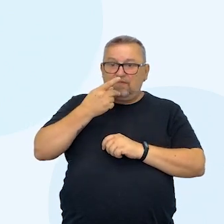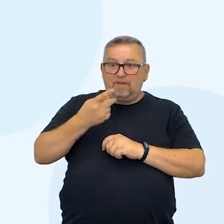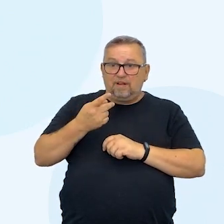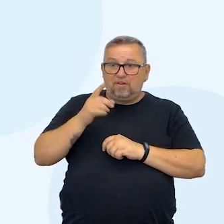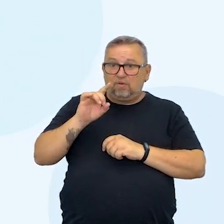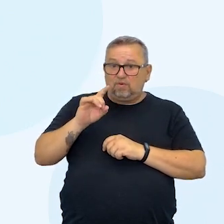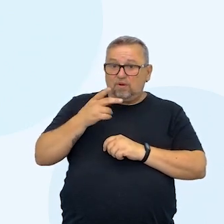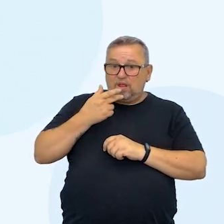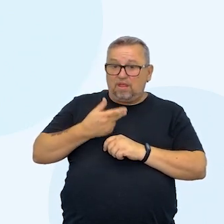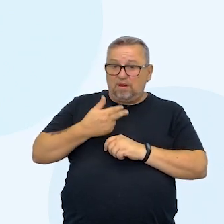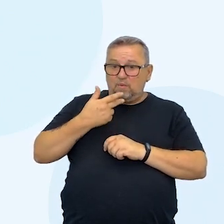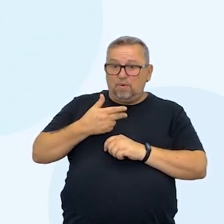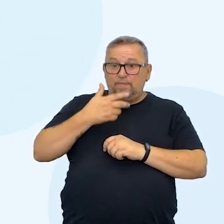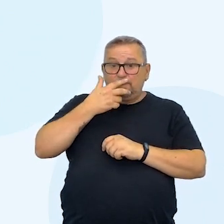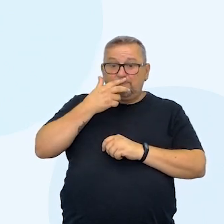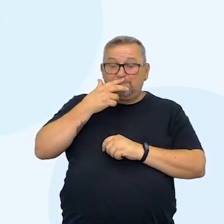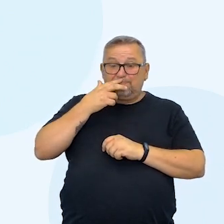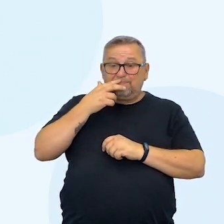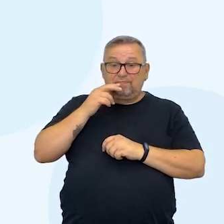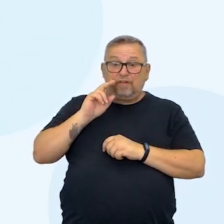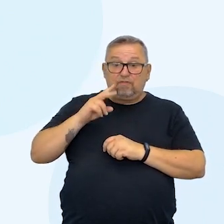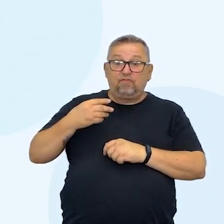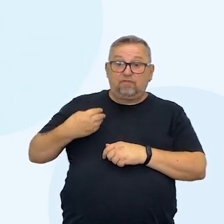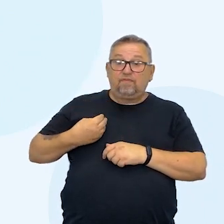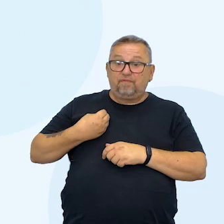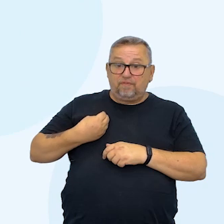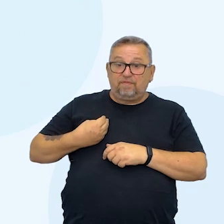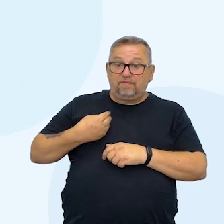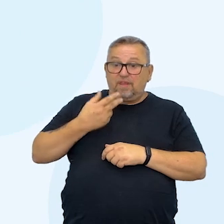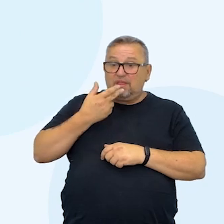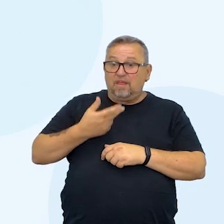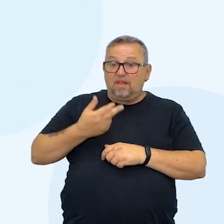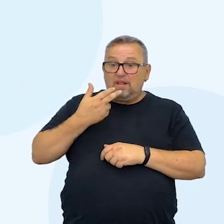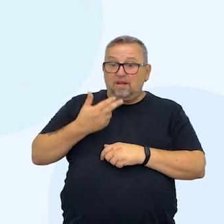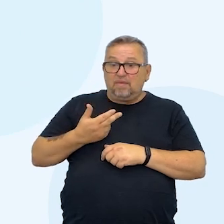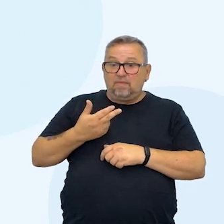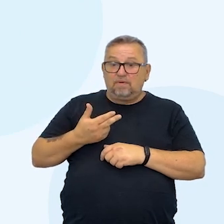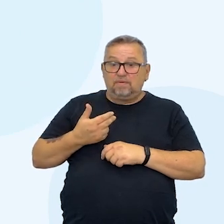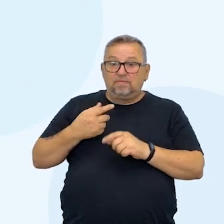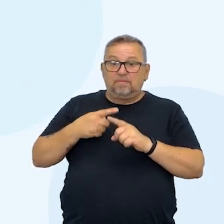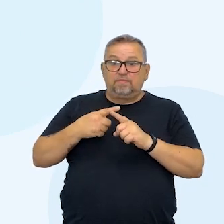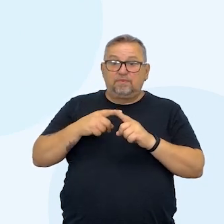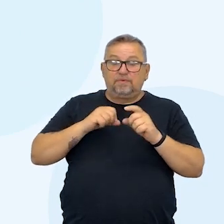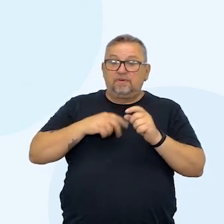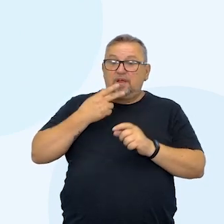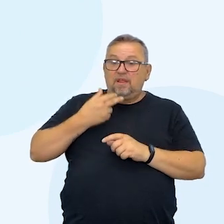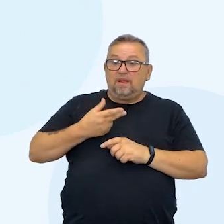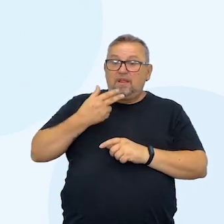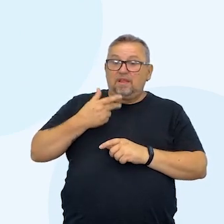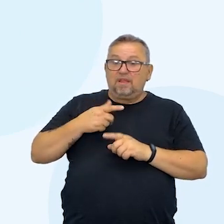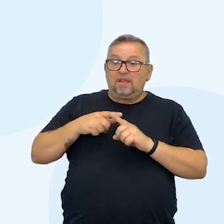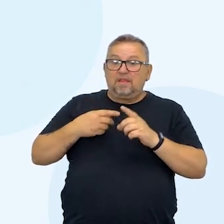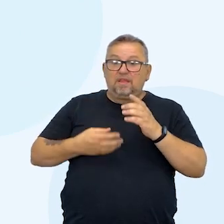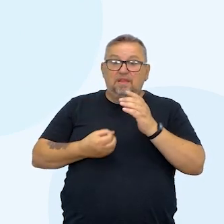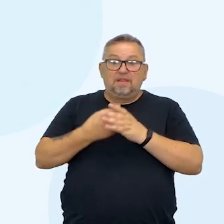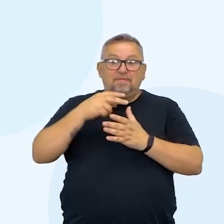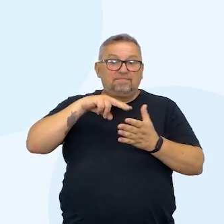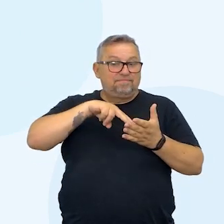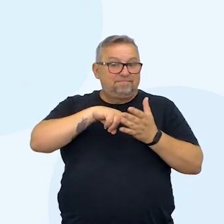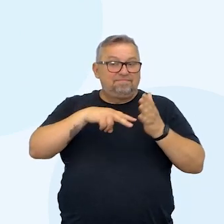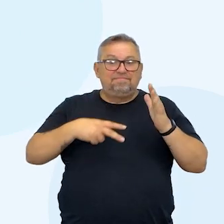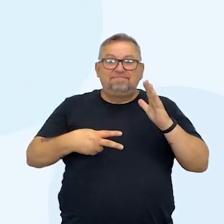apenas a língua, né? A gente vive essa língua, a gente vive na língua, porque é a língua que cria significados,